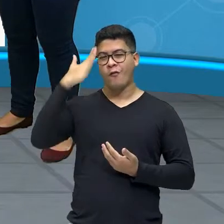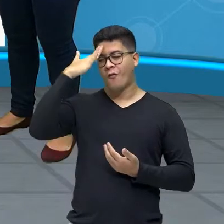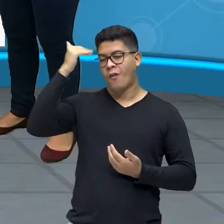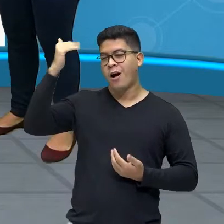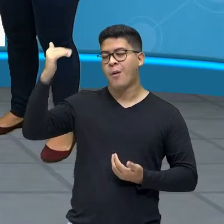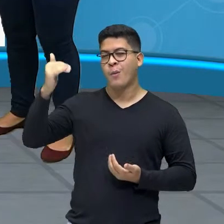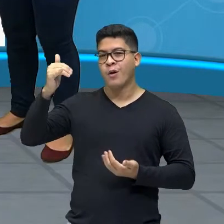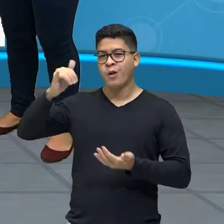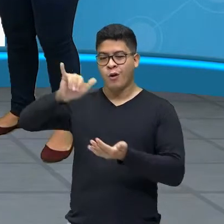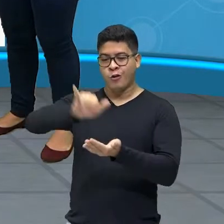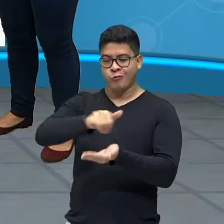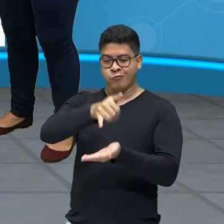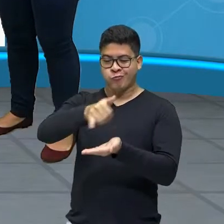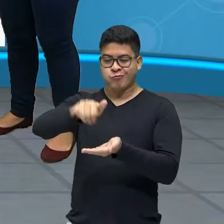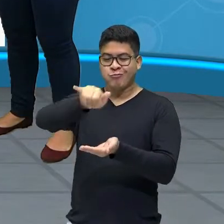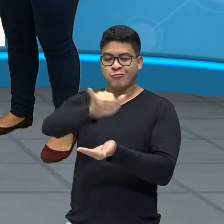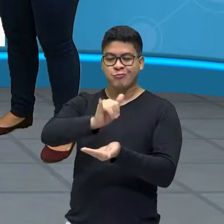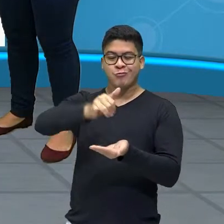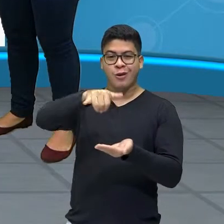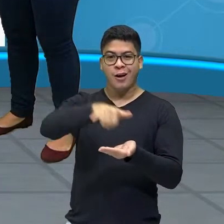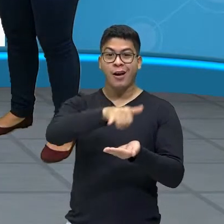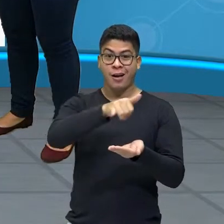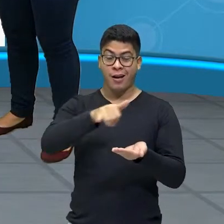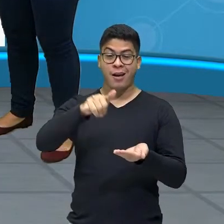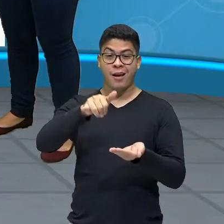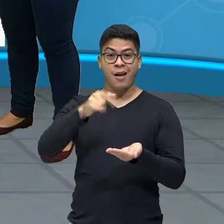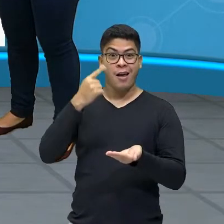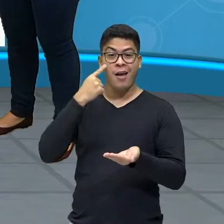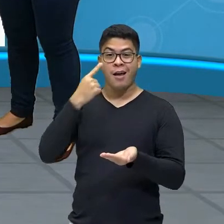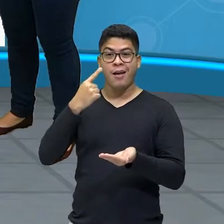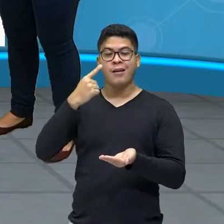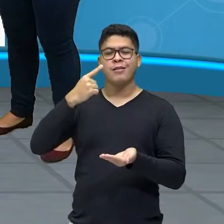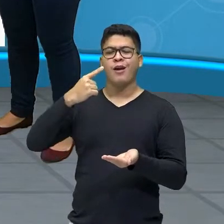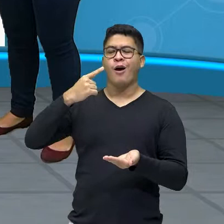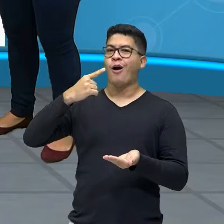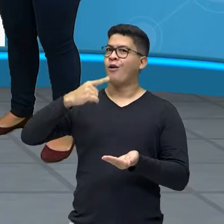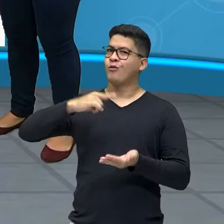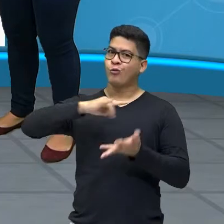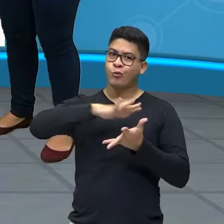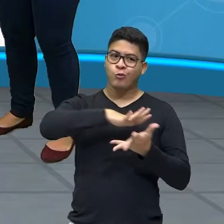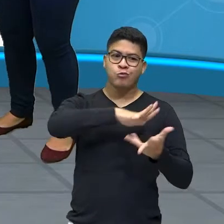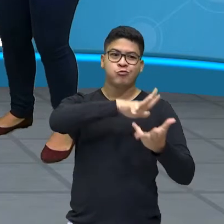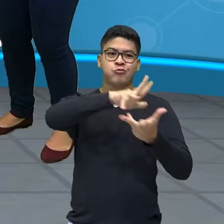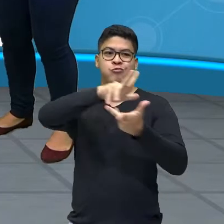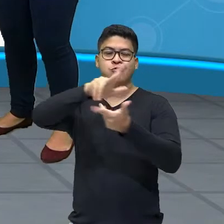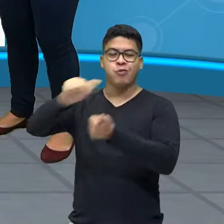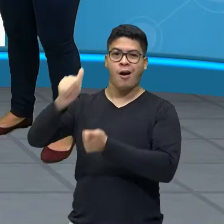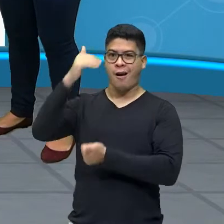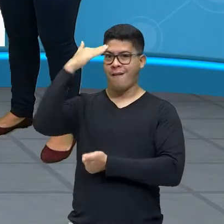boi-bumbá, conhecido nacionalmente e internacionalmente também.